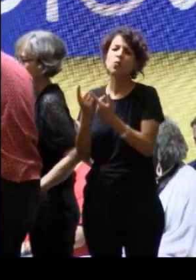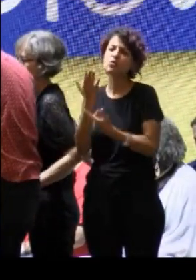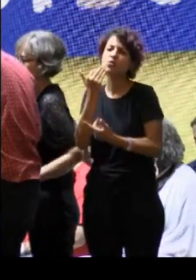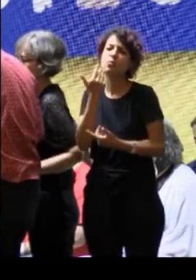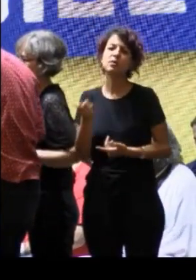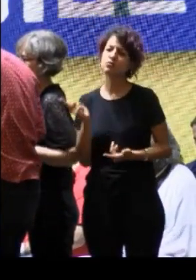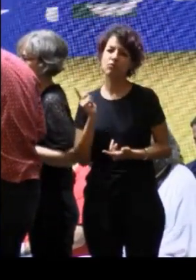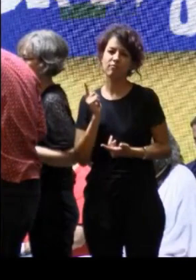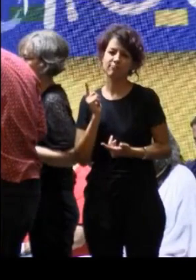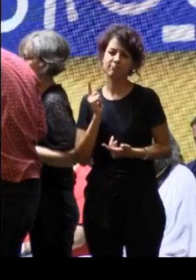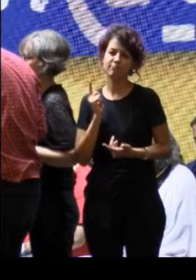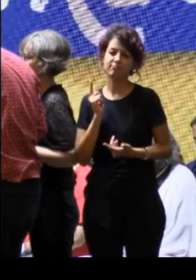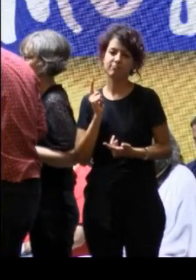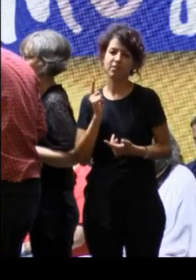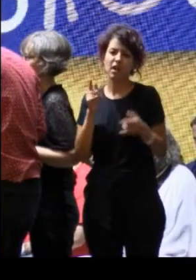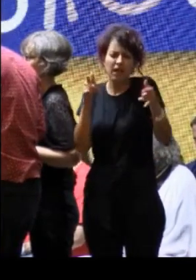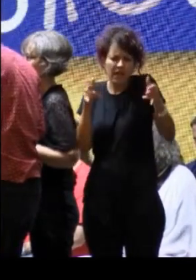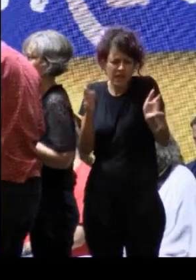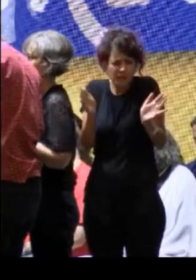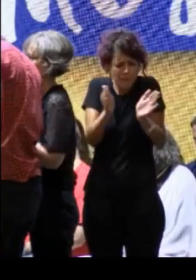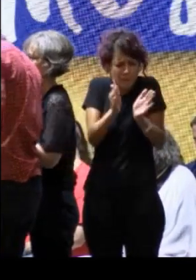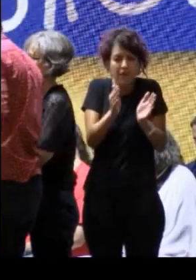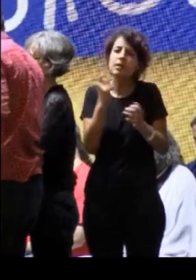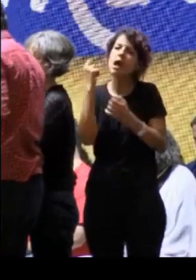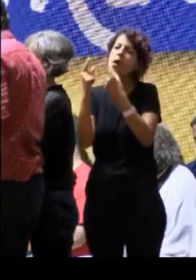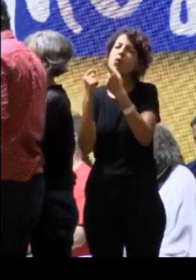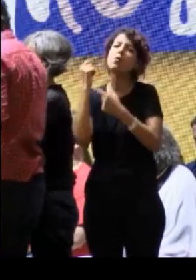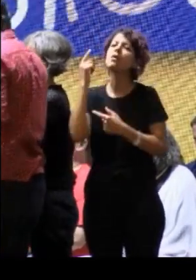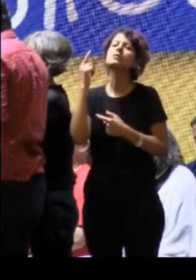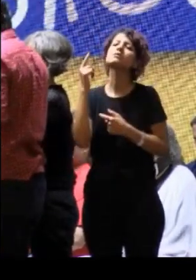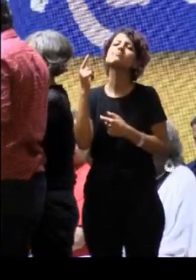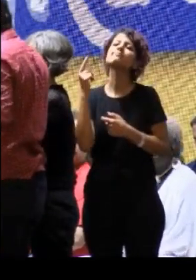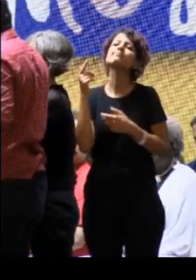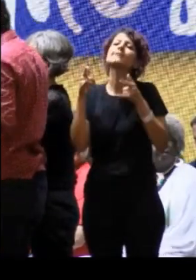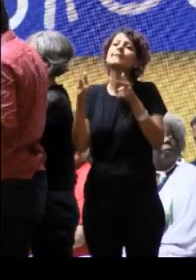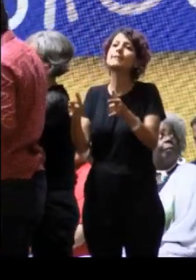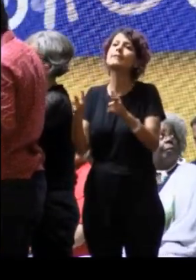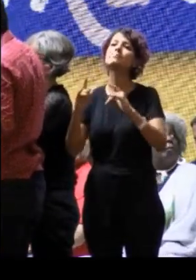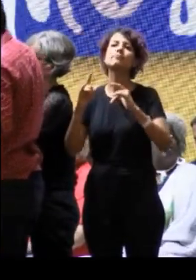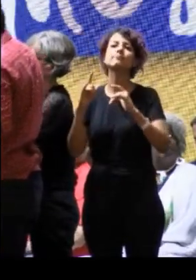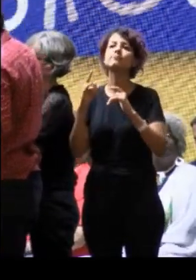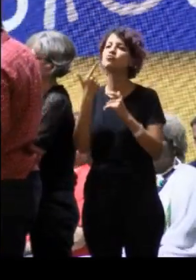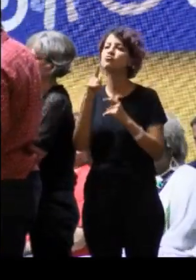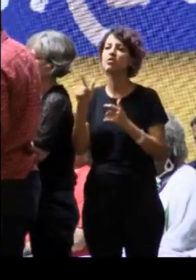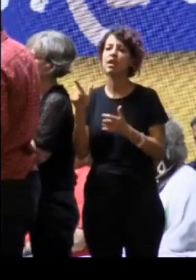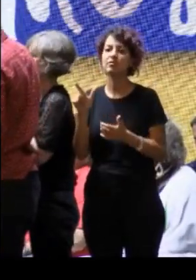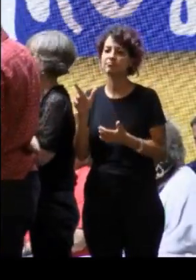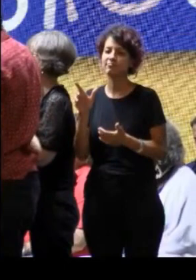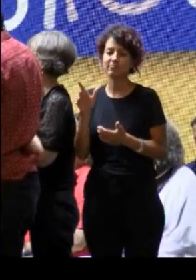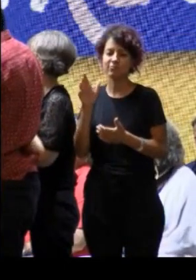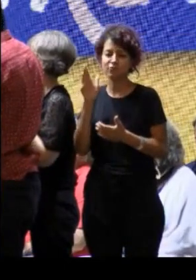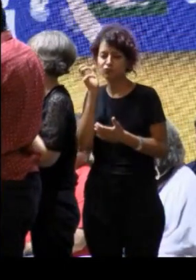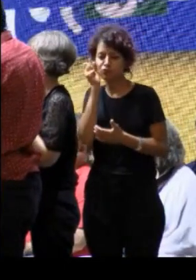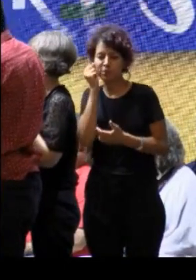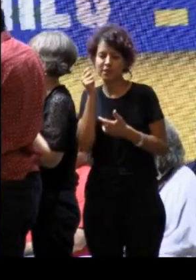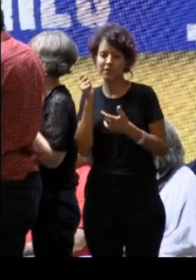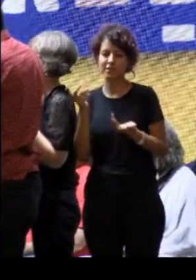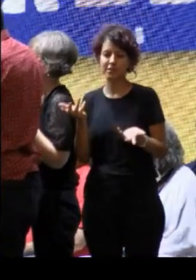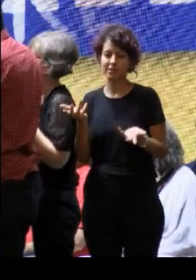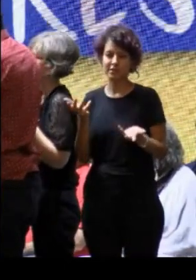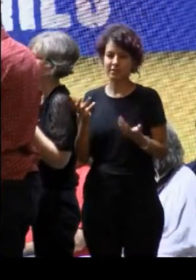comendo. A minha cama é pequena, mas tem muita gente que não tem a cama que eu tenho para dormir. As coisas